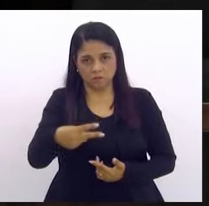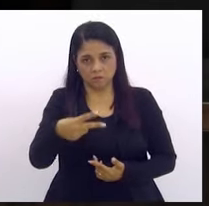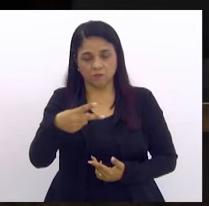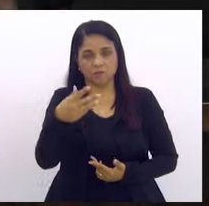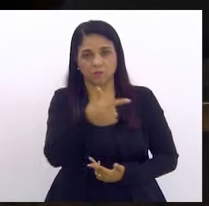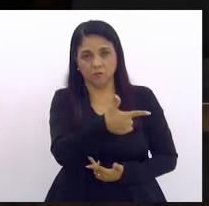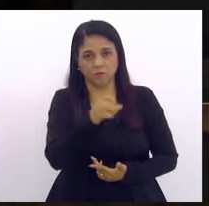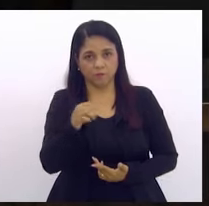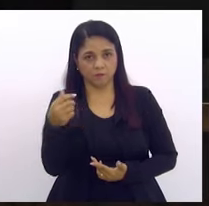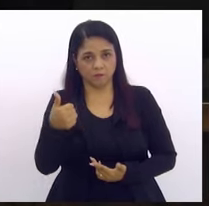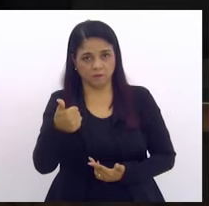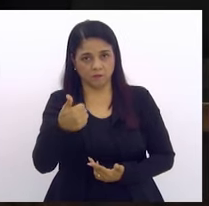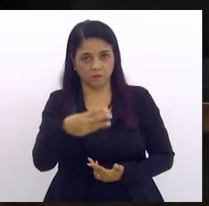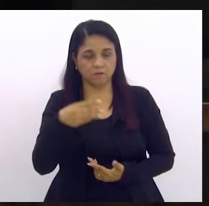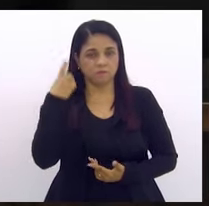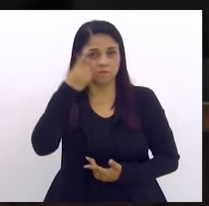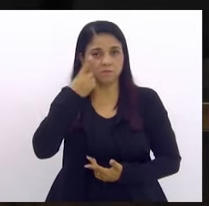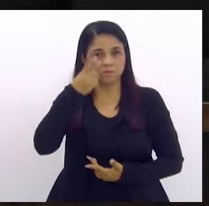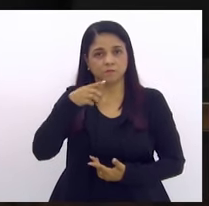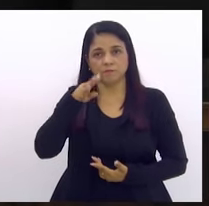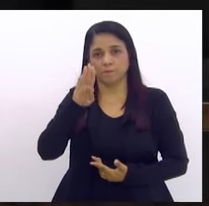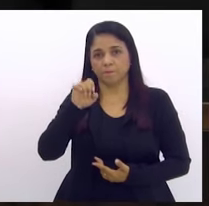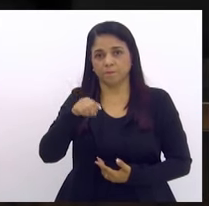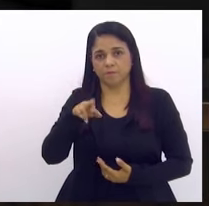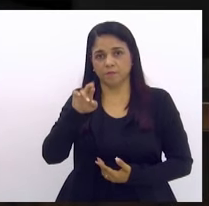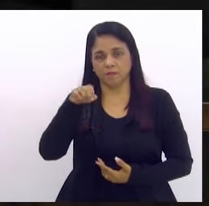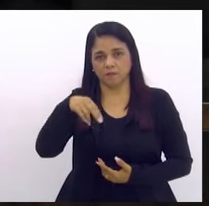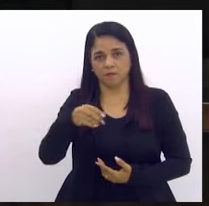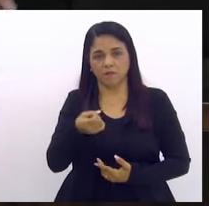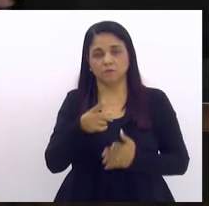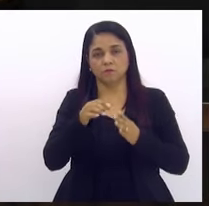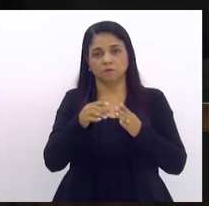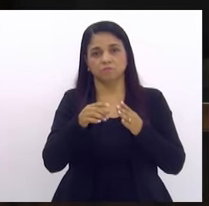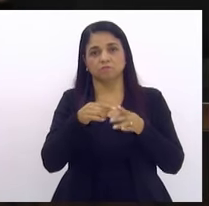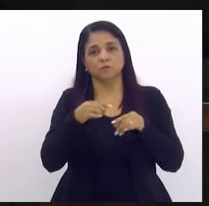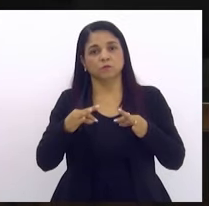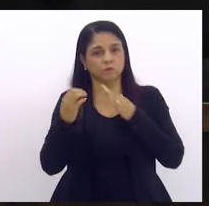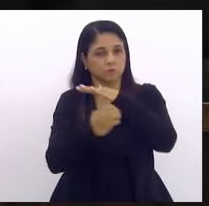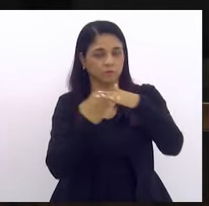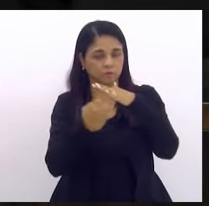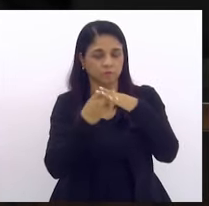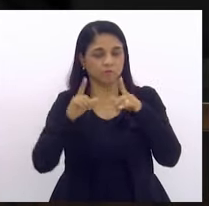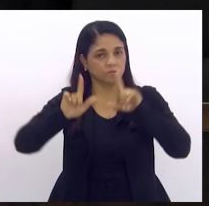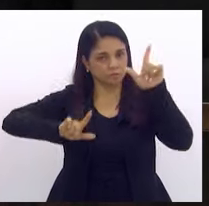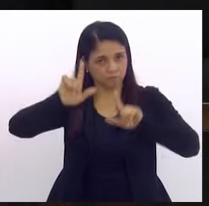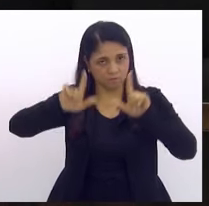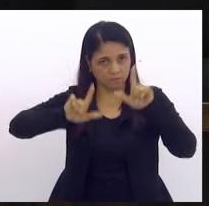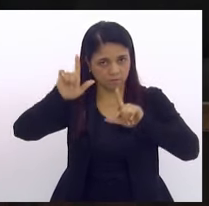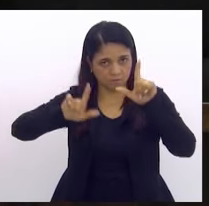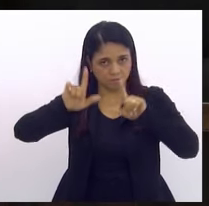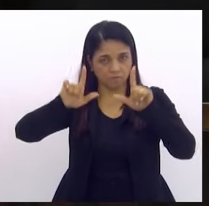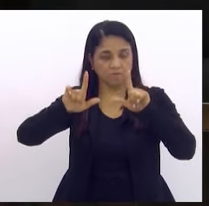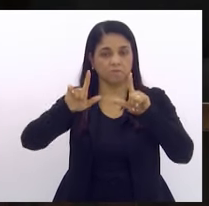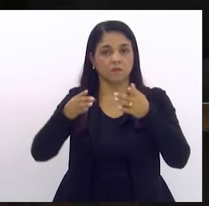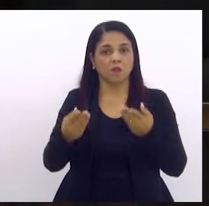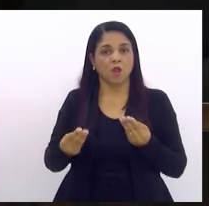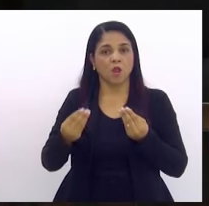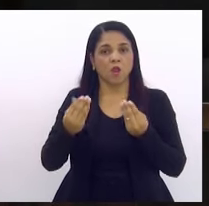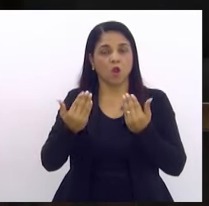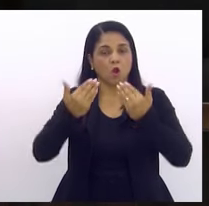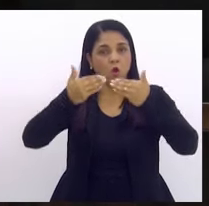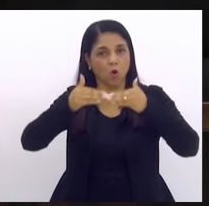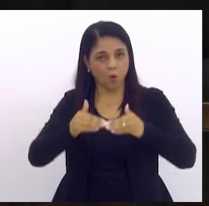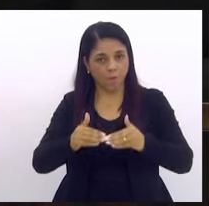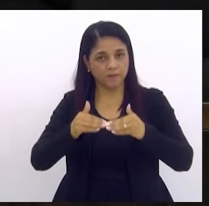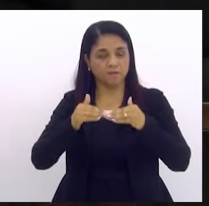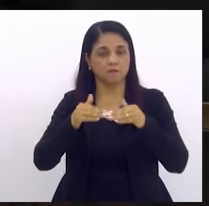deputado Bernardo Rossi, que ficam as concessionárias fornecedoras de serviços de TV obrigadas a compensar o assinante que